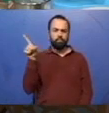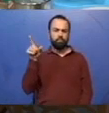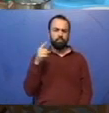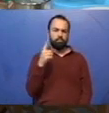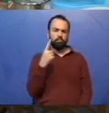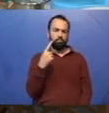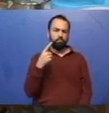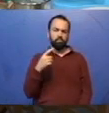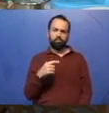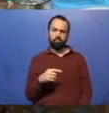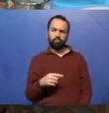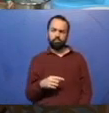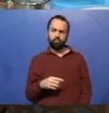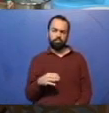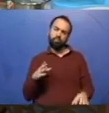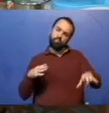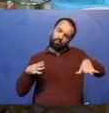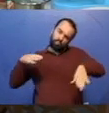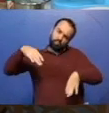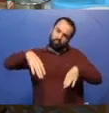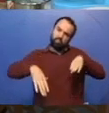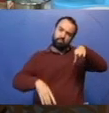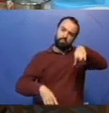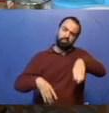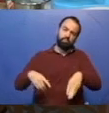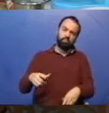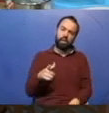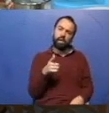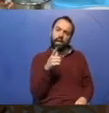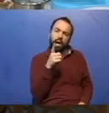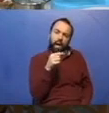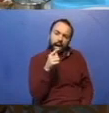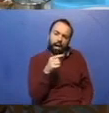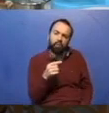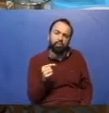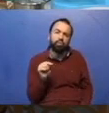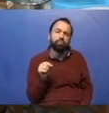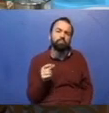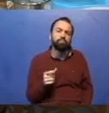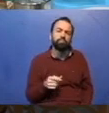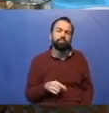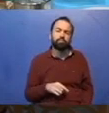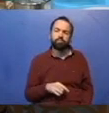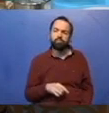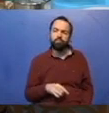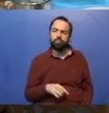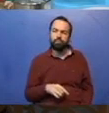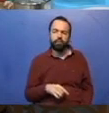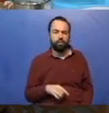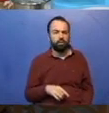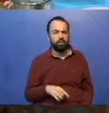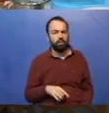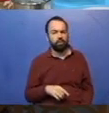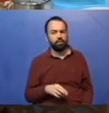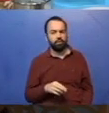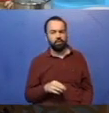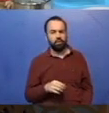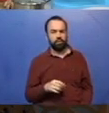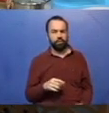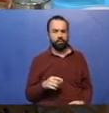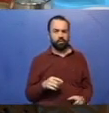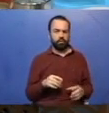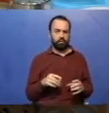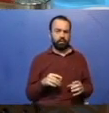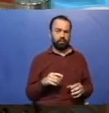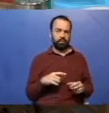figura 1? O menininho está nadando, né? Parece que é uma piscina. E essa água da piscina, ela